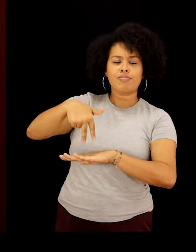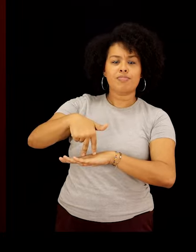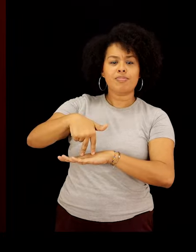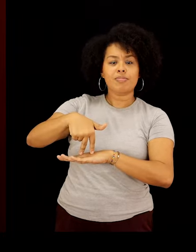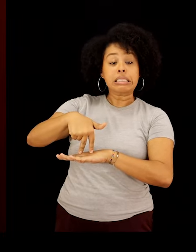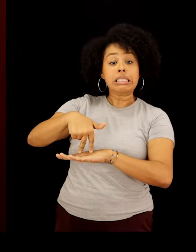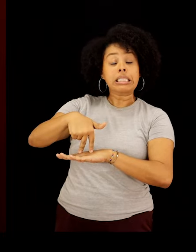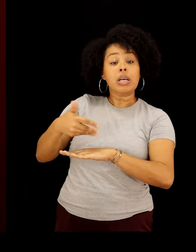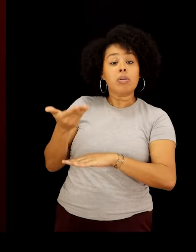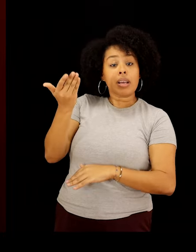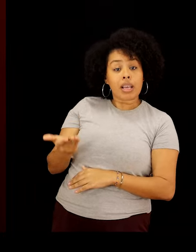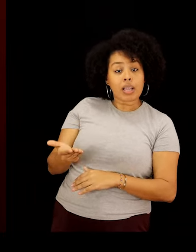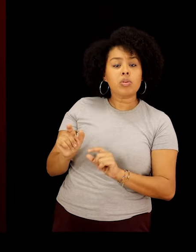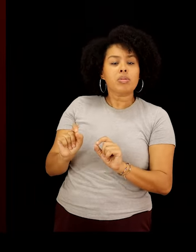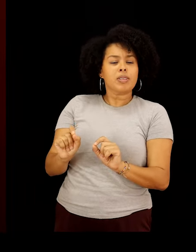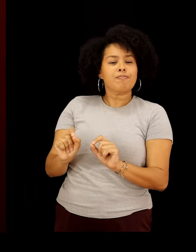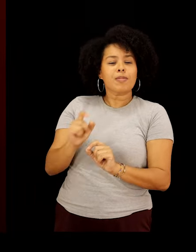E acho que o Naná...